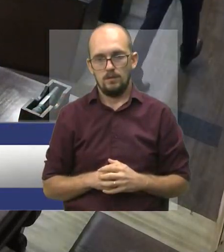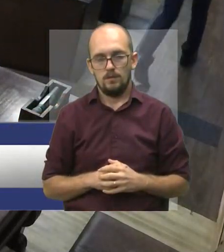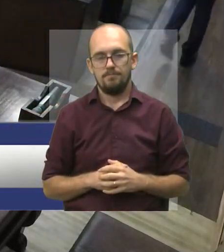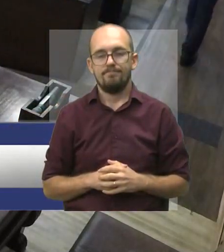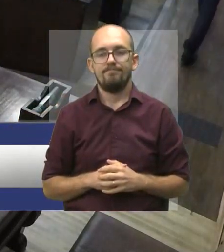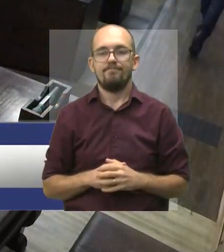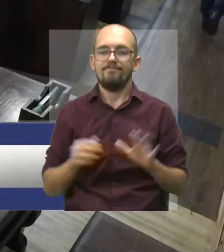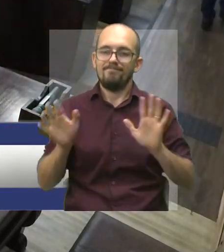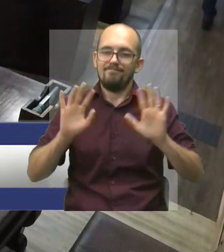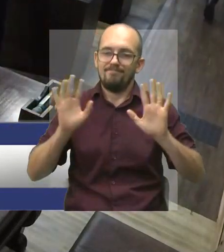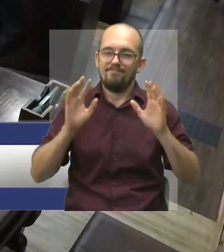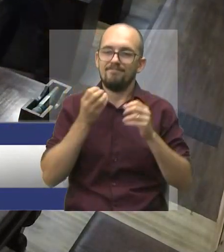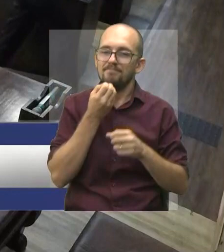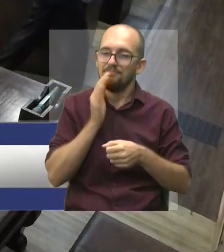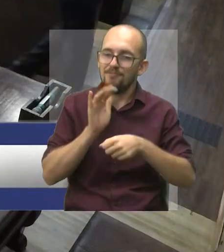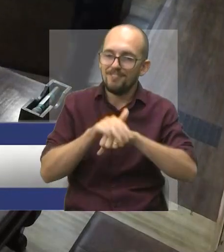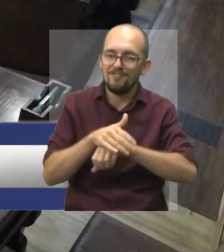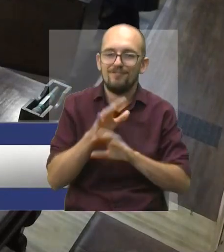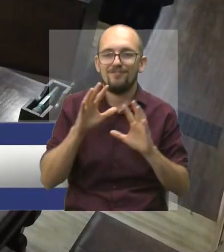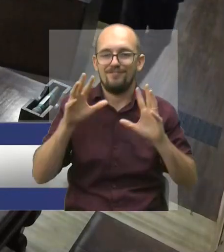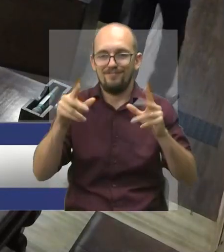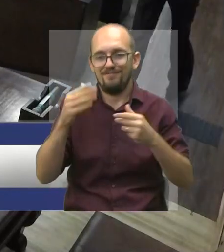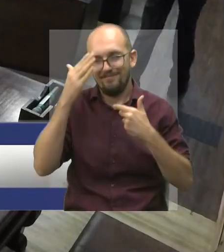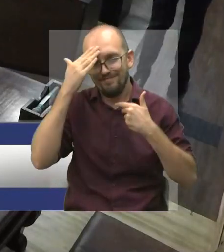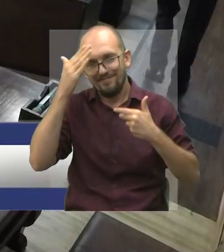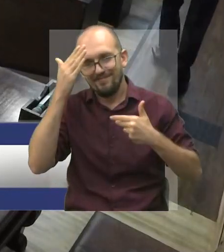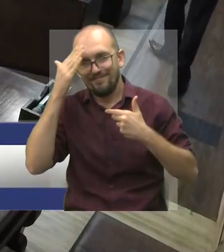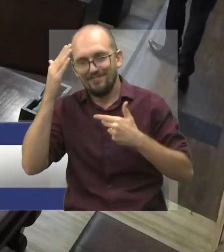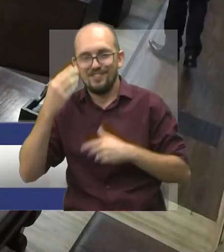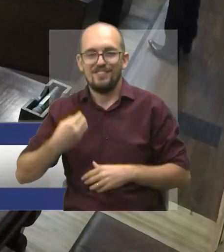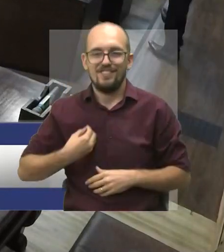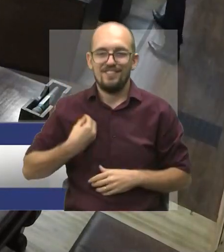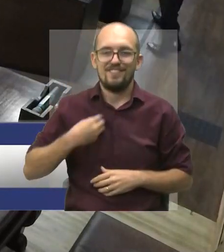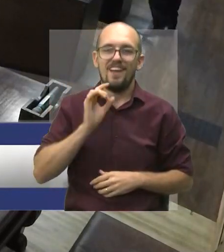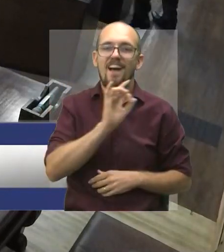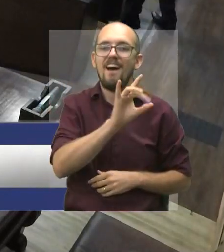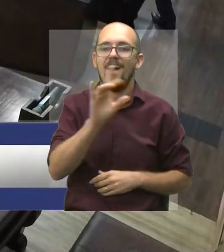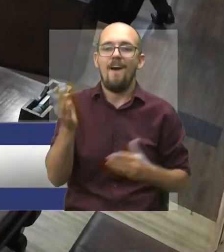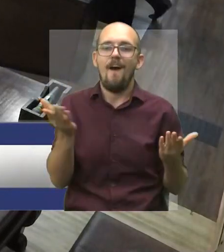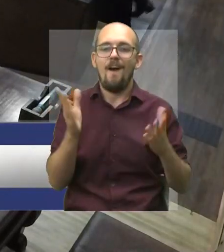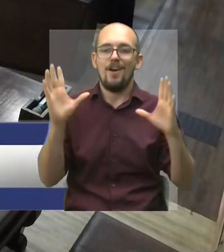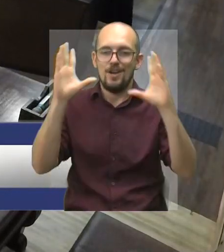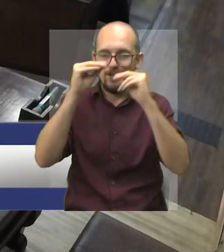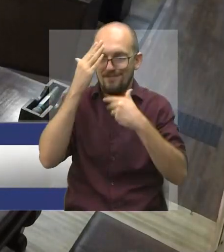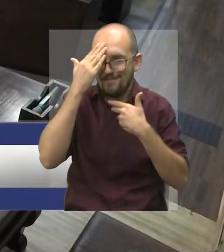Boa noite a todos. Agradeço a presença de vocês nesta noite.